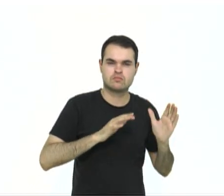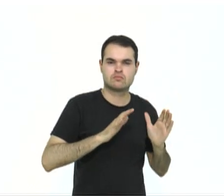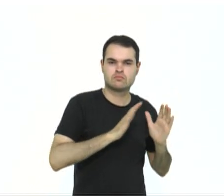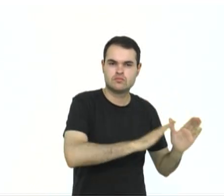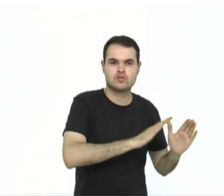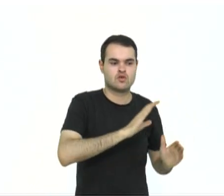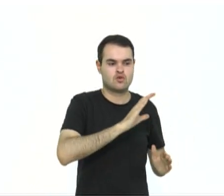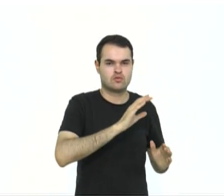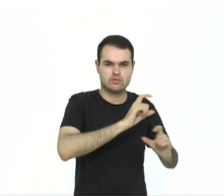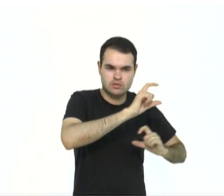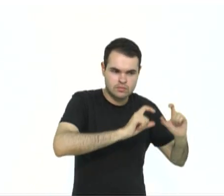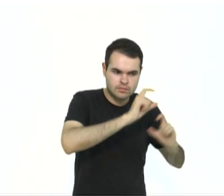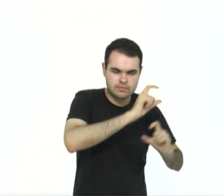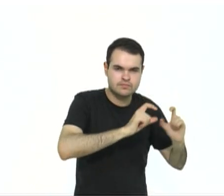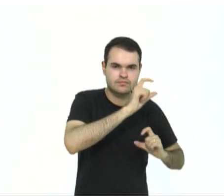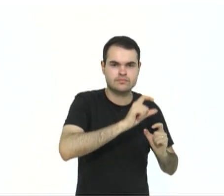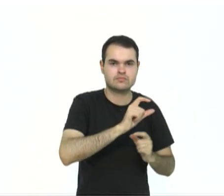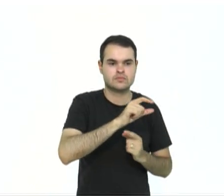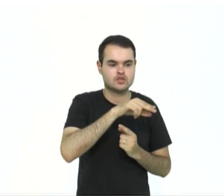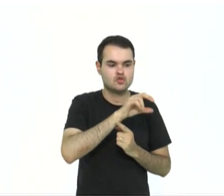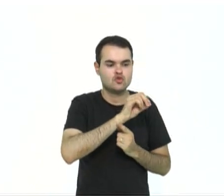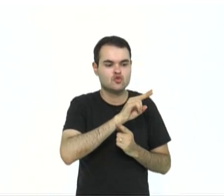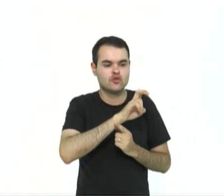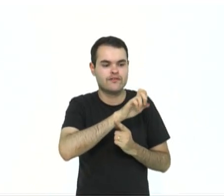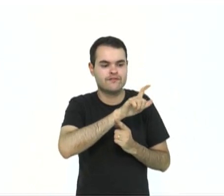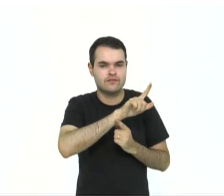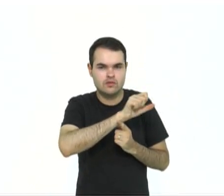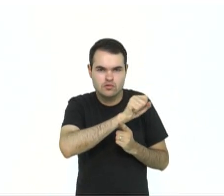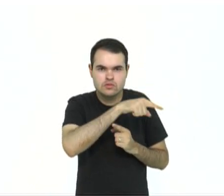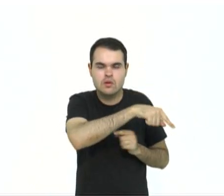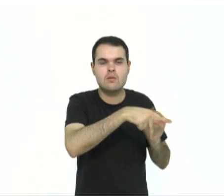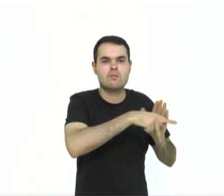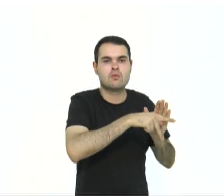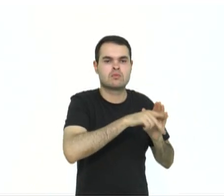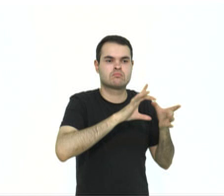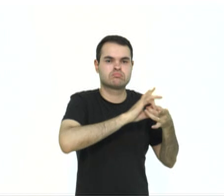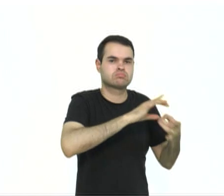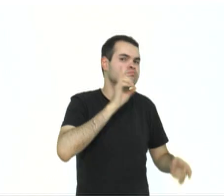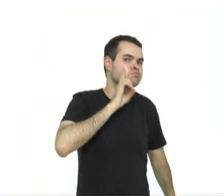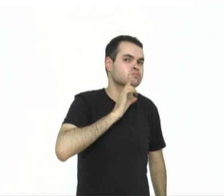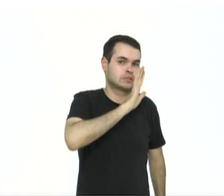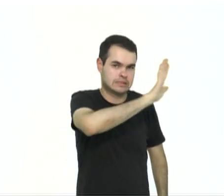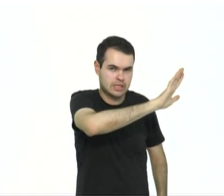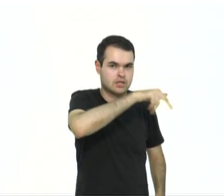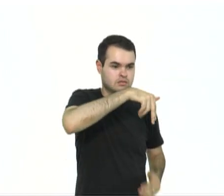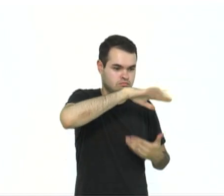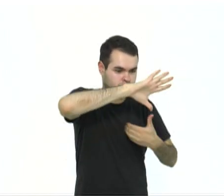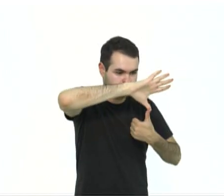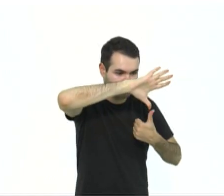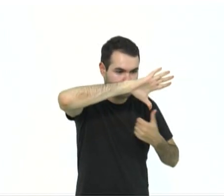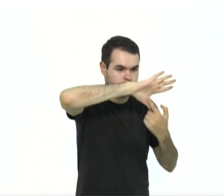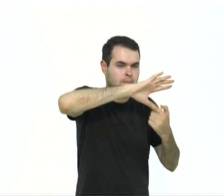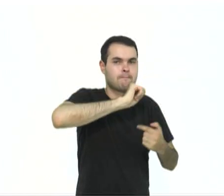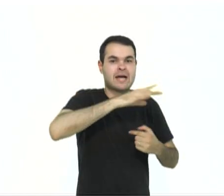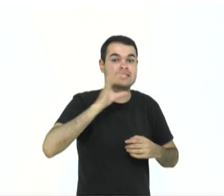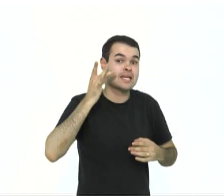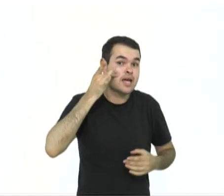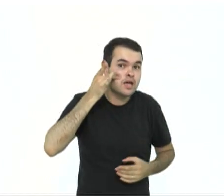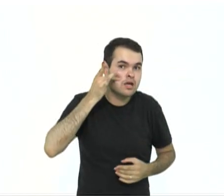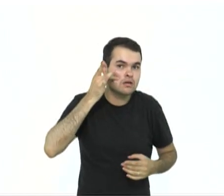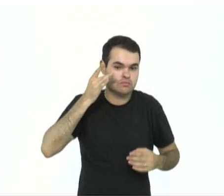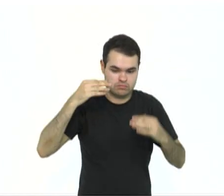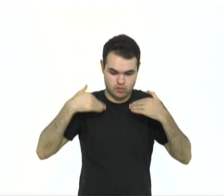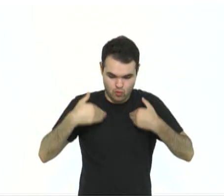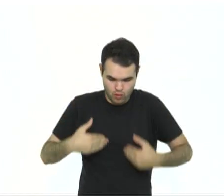dos comics, as graphic novels. Esses, normalmente, fazem a figura humana de uma forma um pouco mais realista, ou seja,